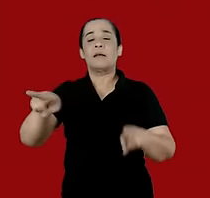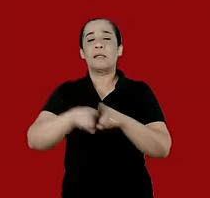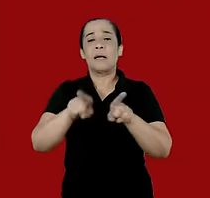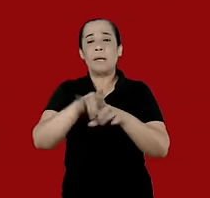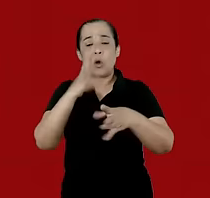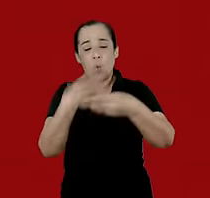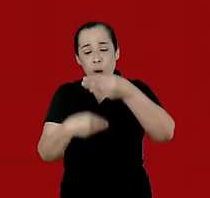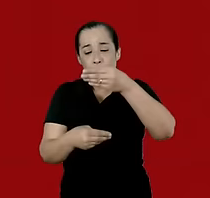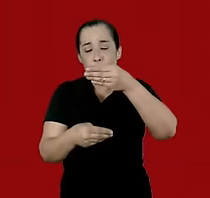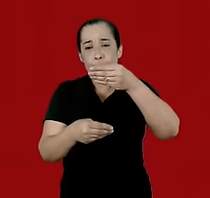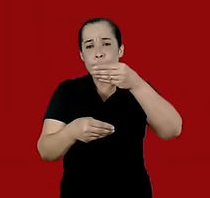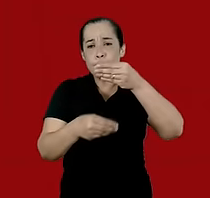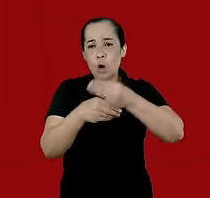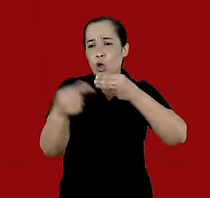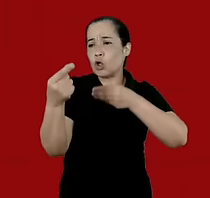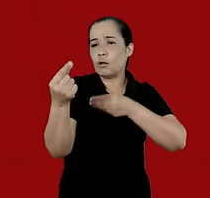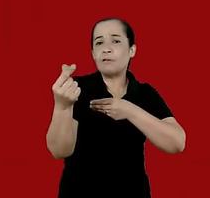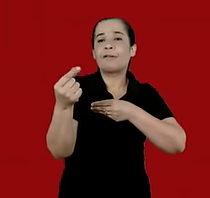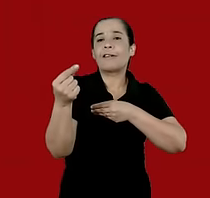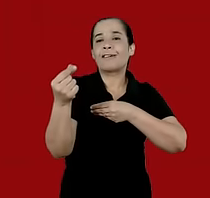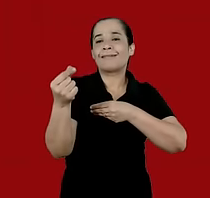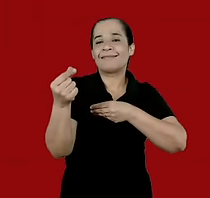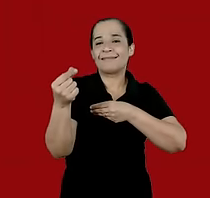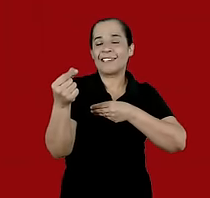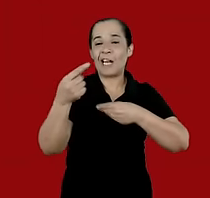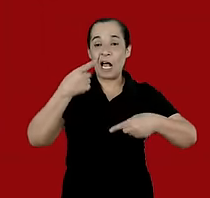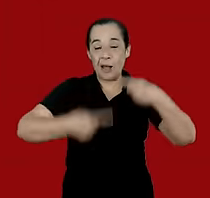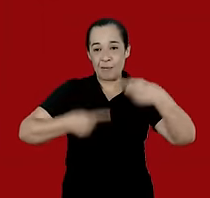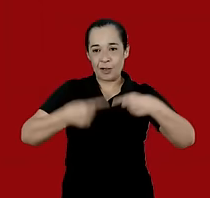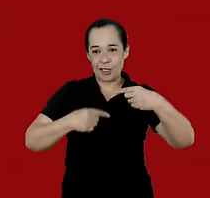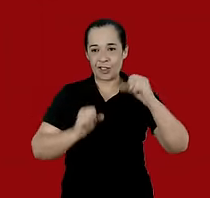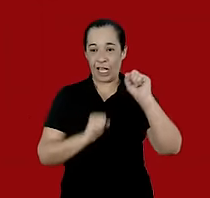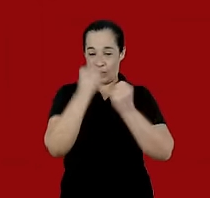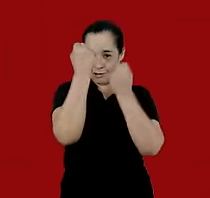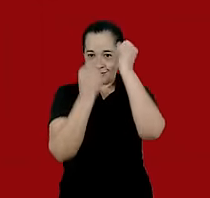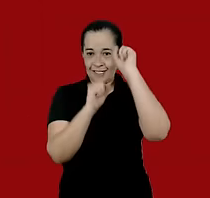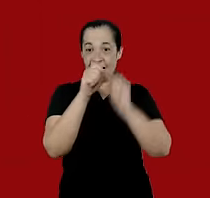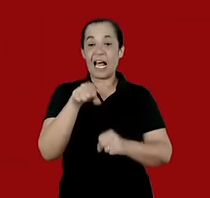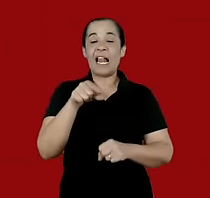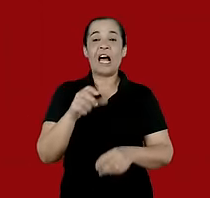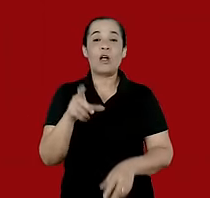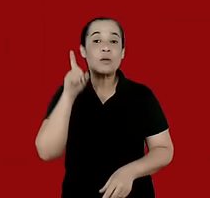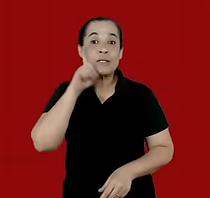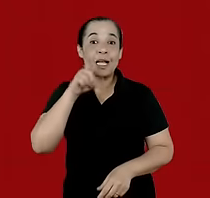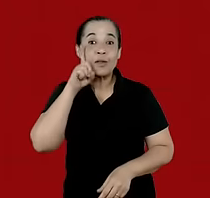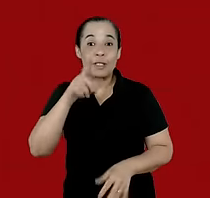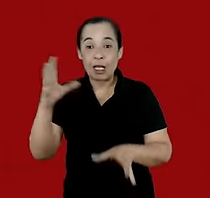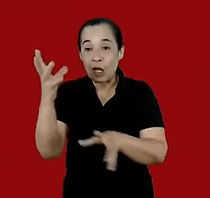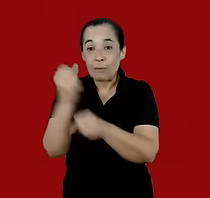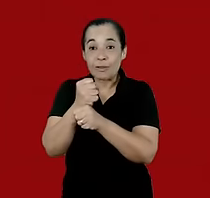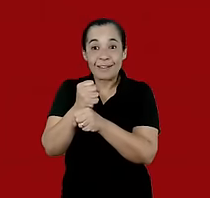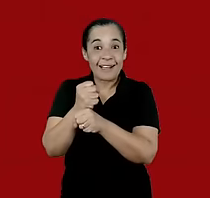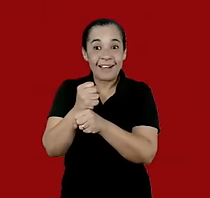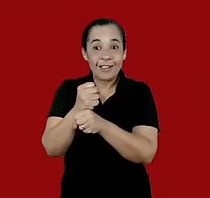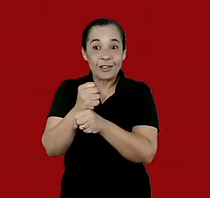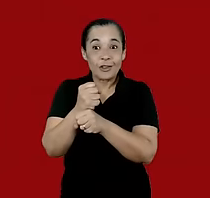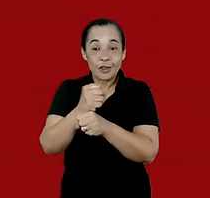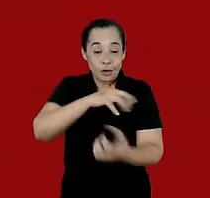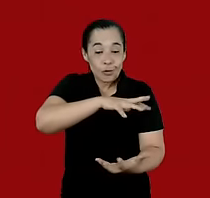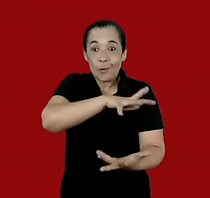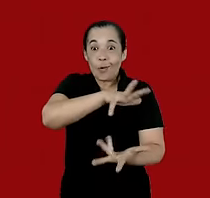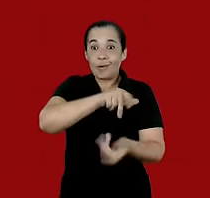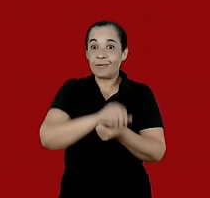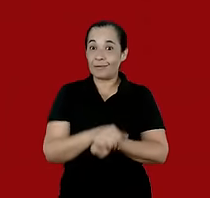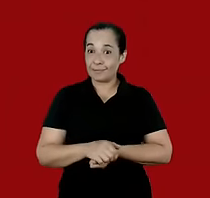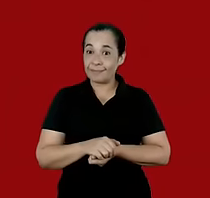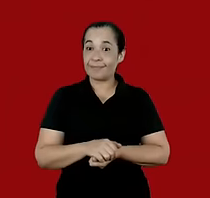políticas industriais curiosamente se a gente olhar os Estados Unidos ele é a soma de quase todo o resto do mundo e a gente tem vários programas como o programa